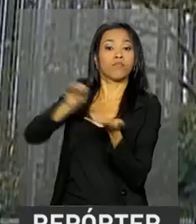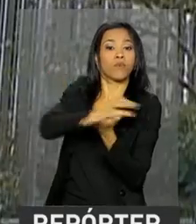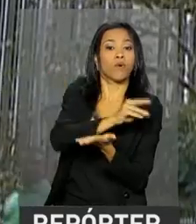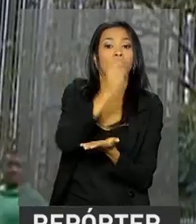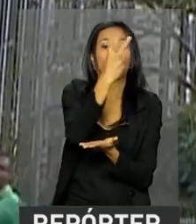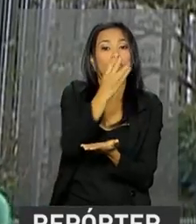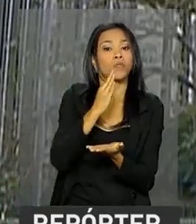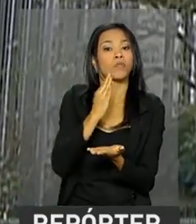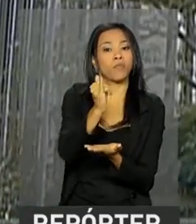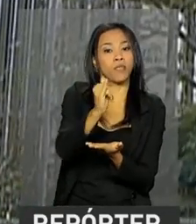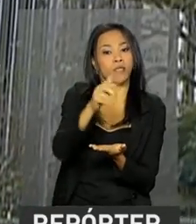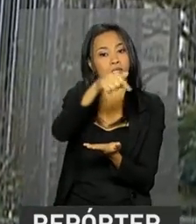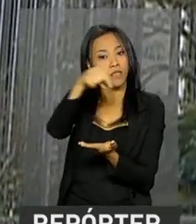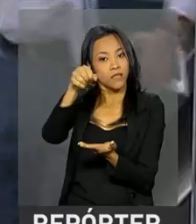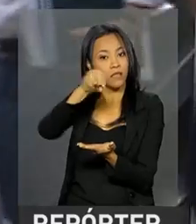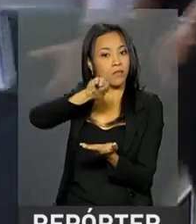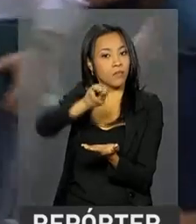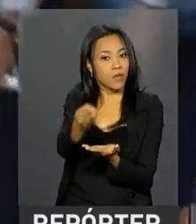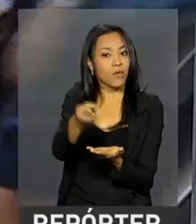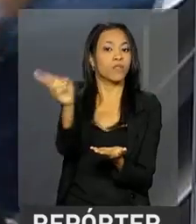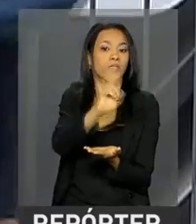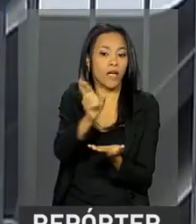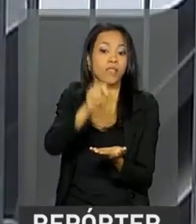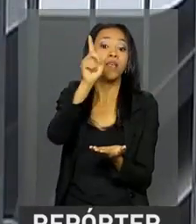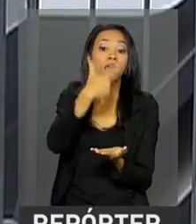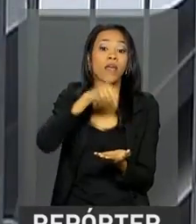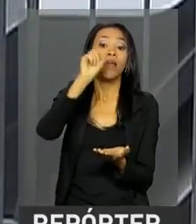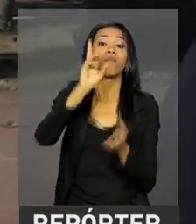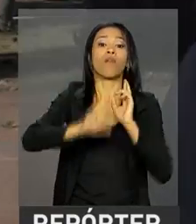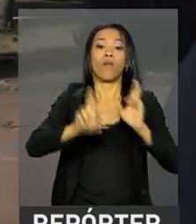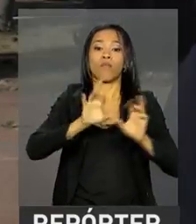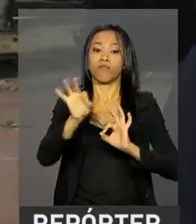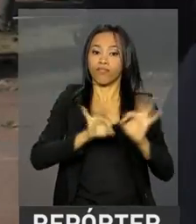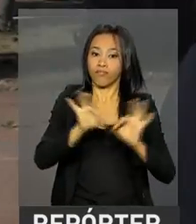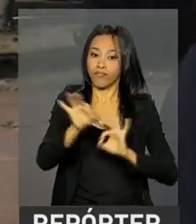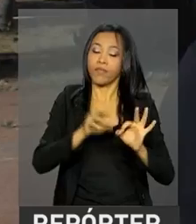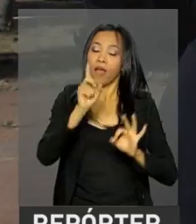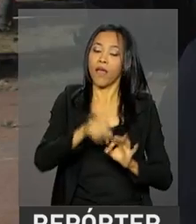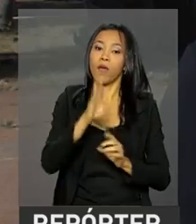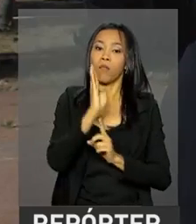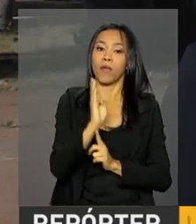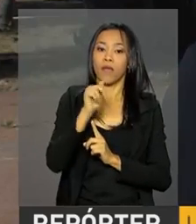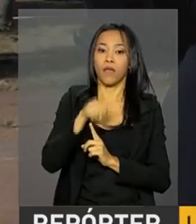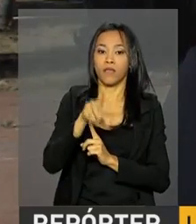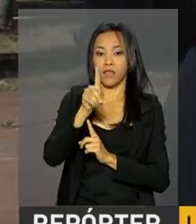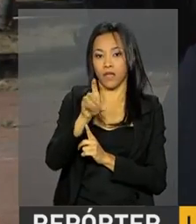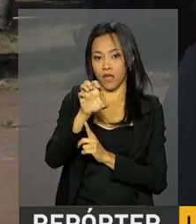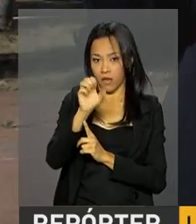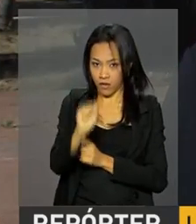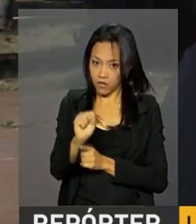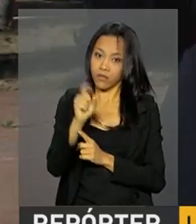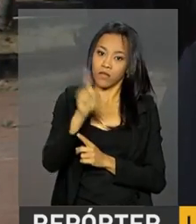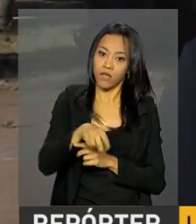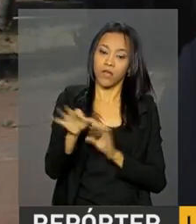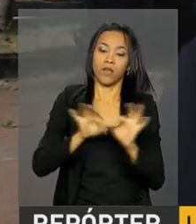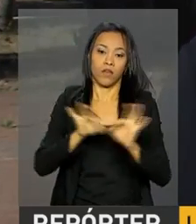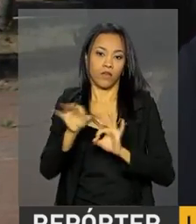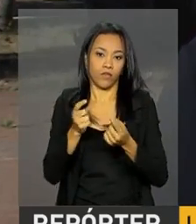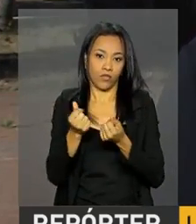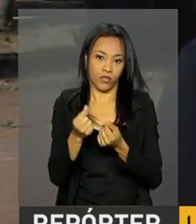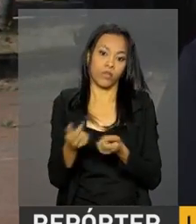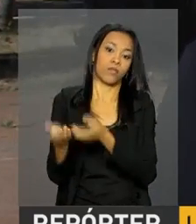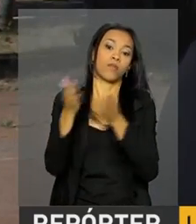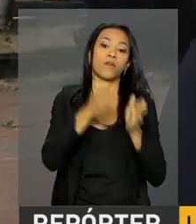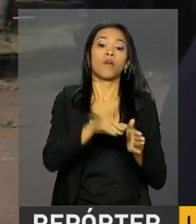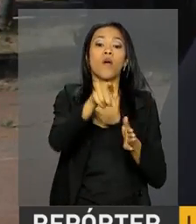R$ 2,7 bilhões ao fundo, que é administrado pelo BNDES. A contribuição da Noruega para o Fundo da Amazônia é